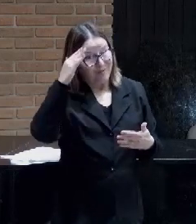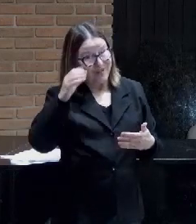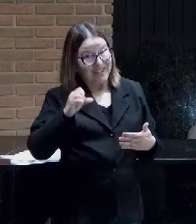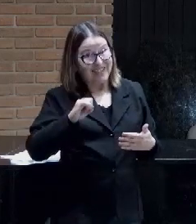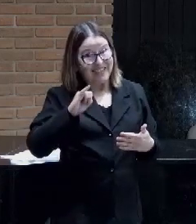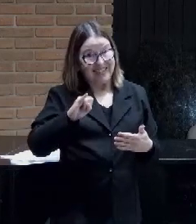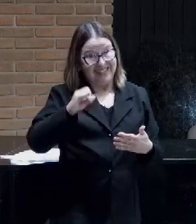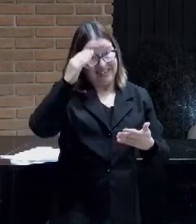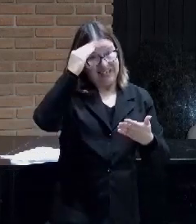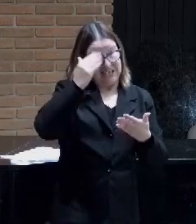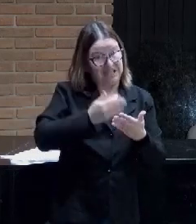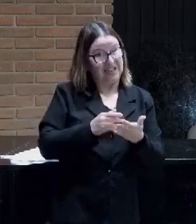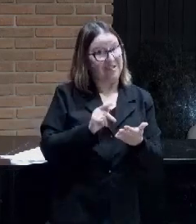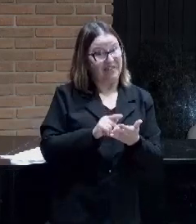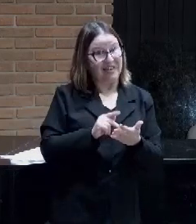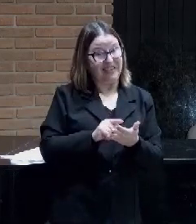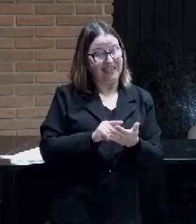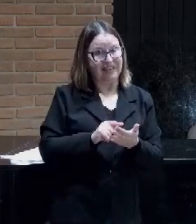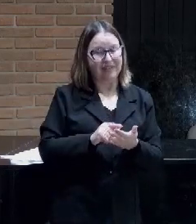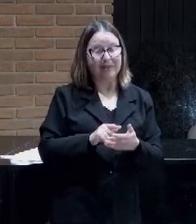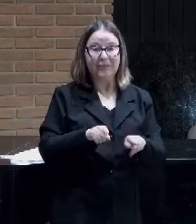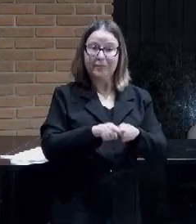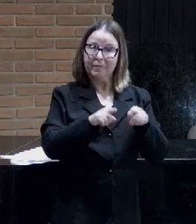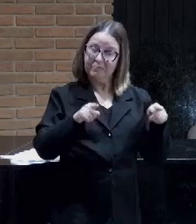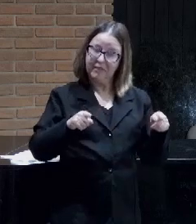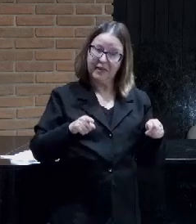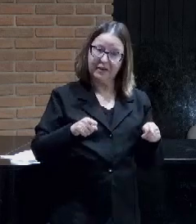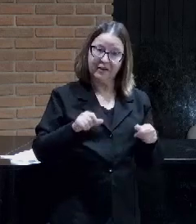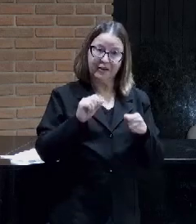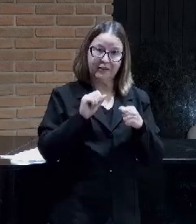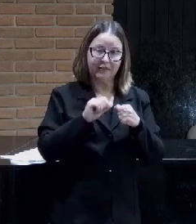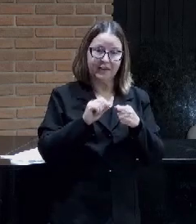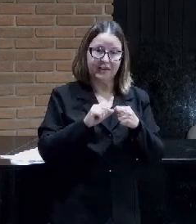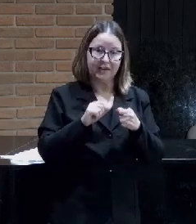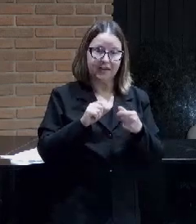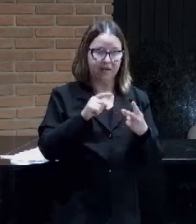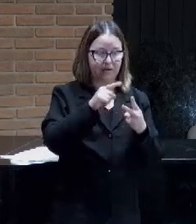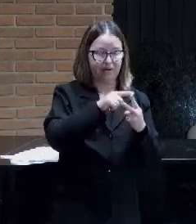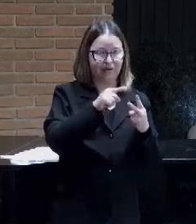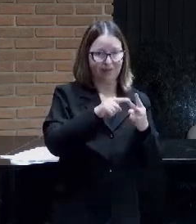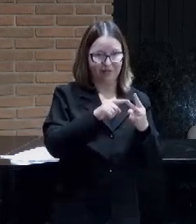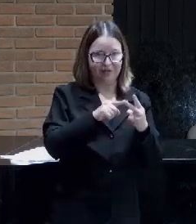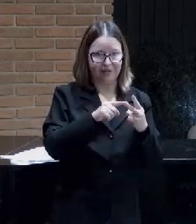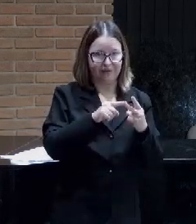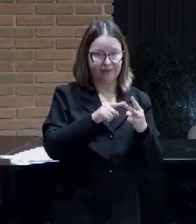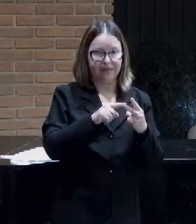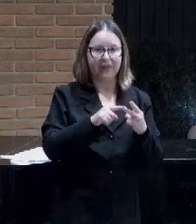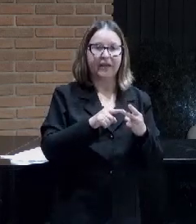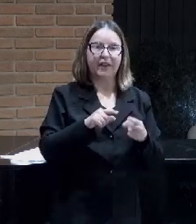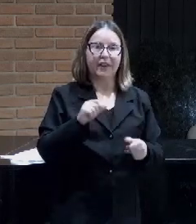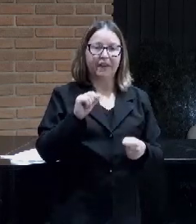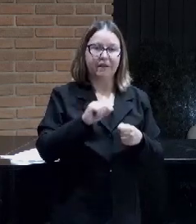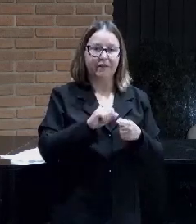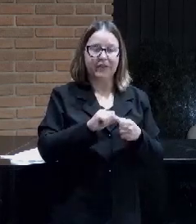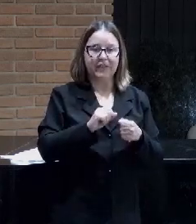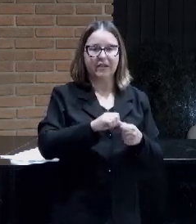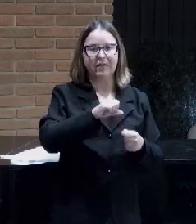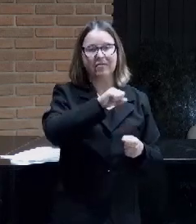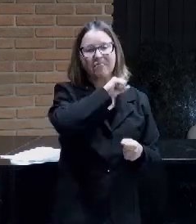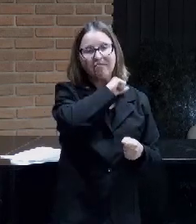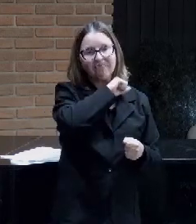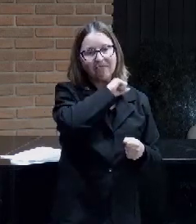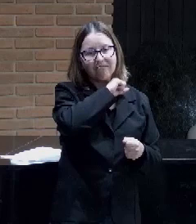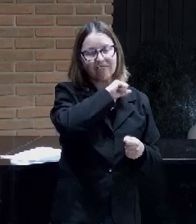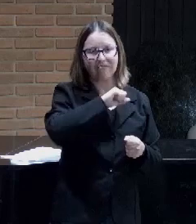pensar que eles tiveram duas práticas, que no caso é fazer votos e fazer sacrifícios, eles fizeram isso ao próprio